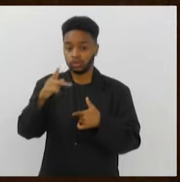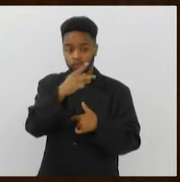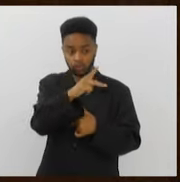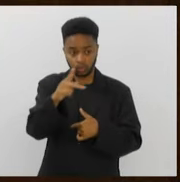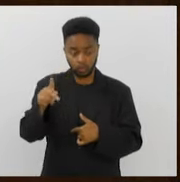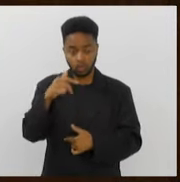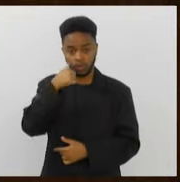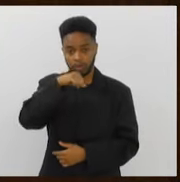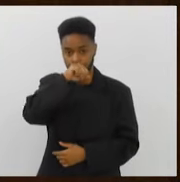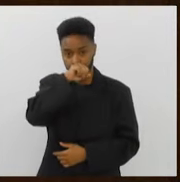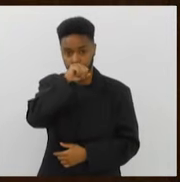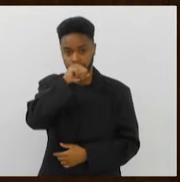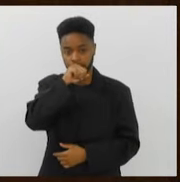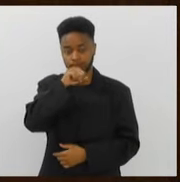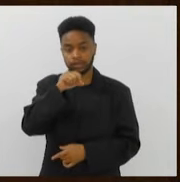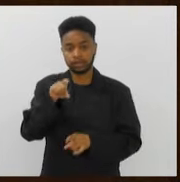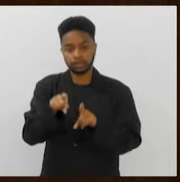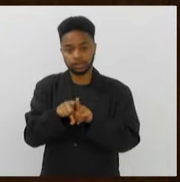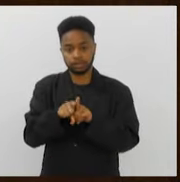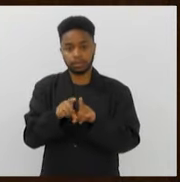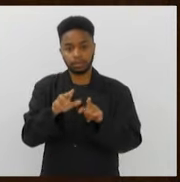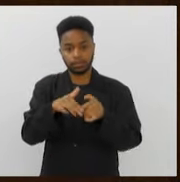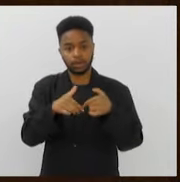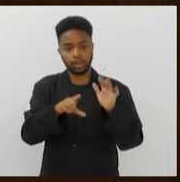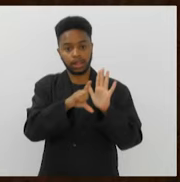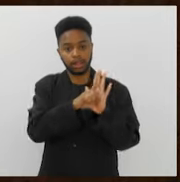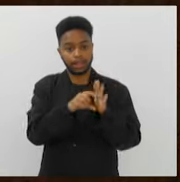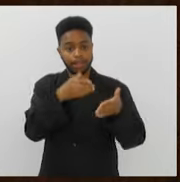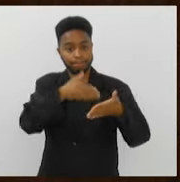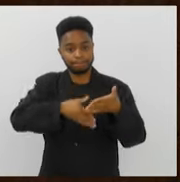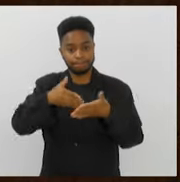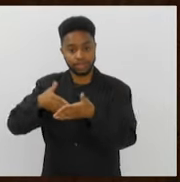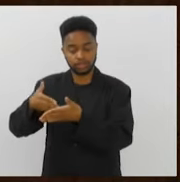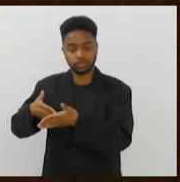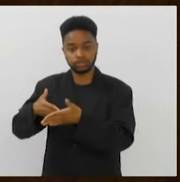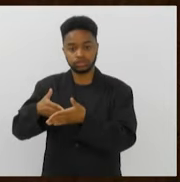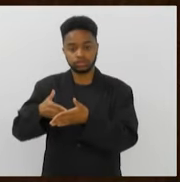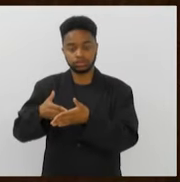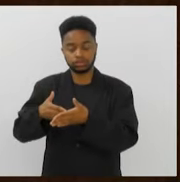excelências e da lei que impede que seres humanos